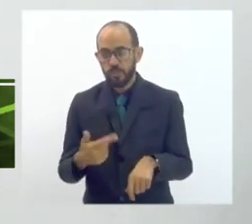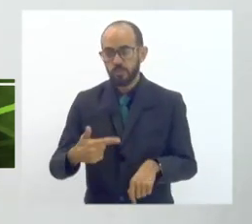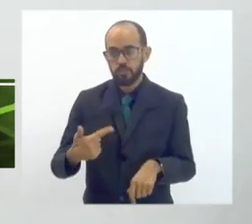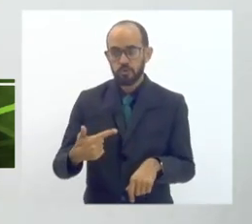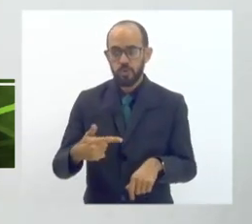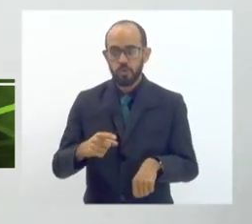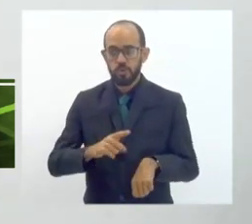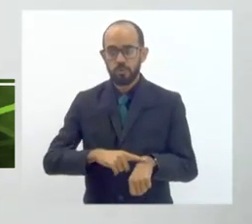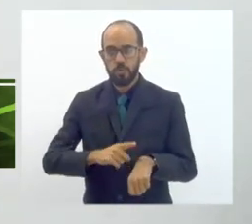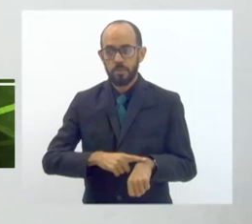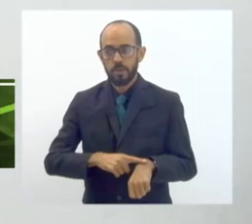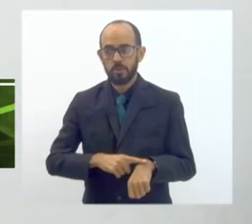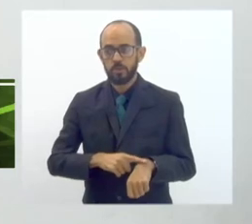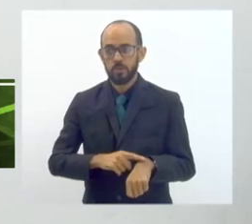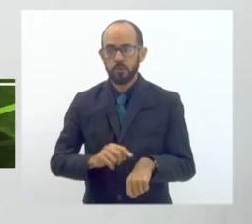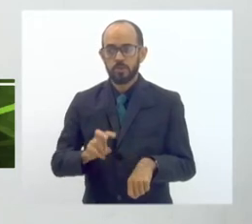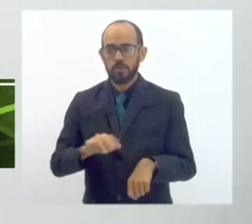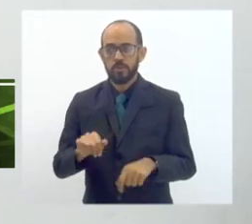no SIDENF,